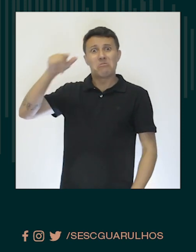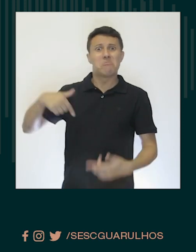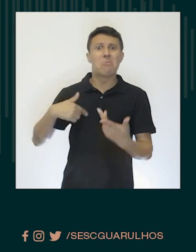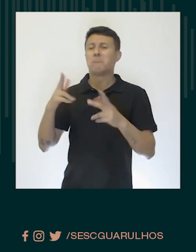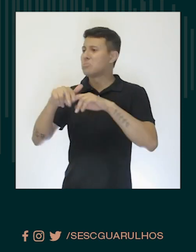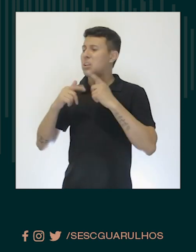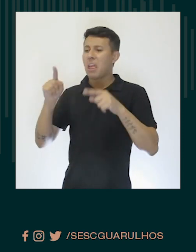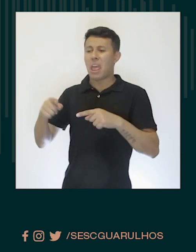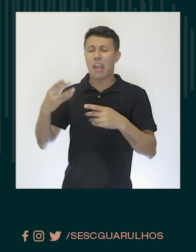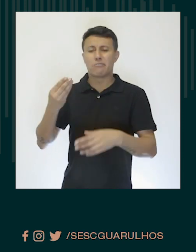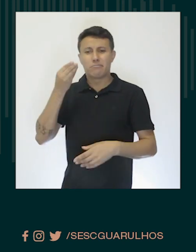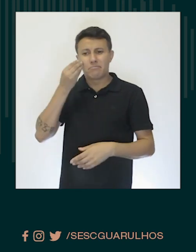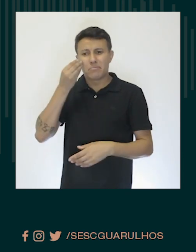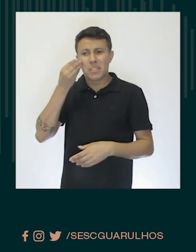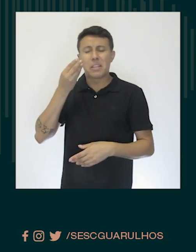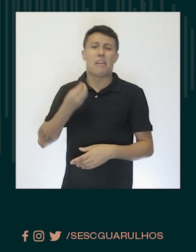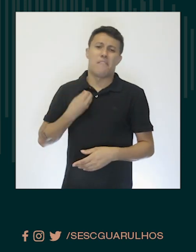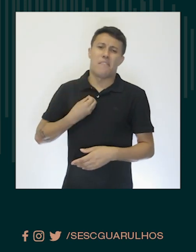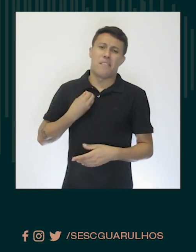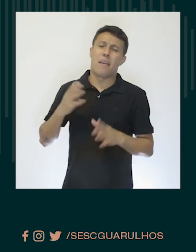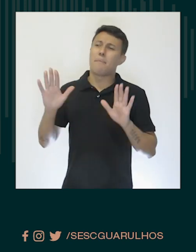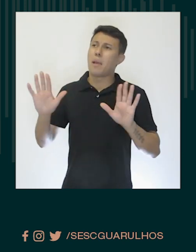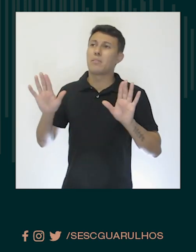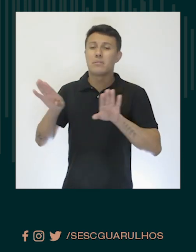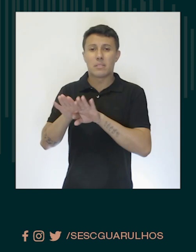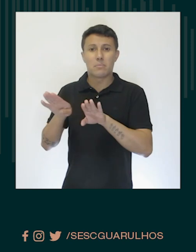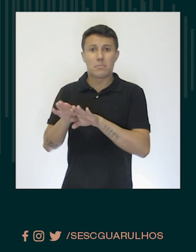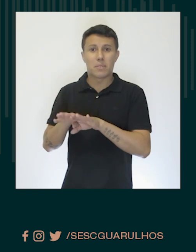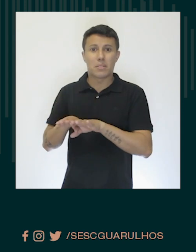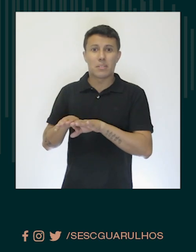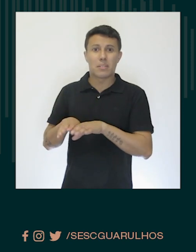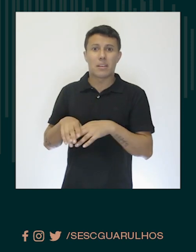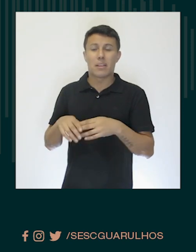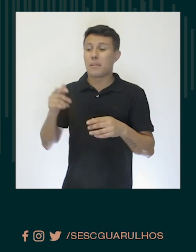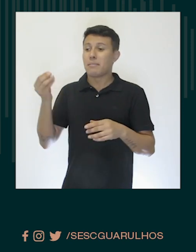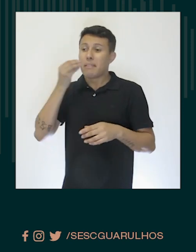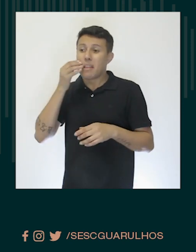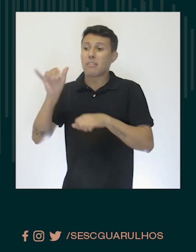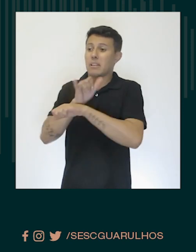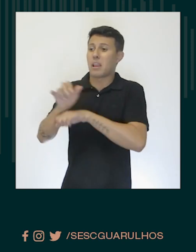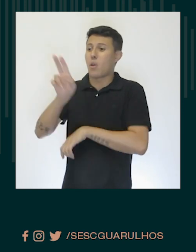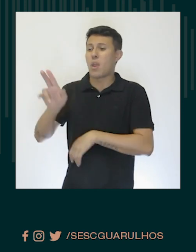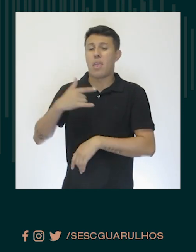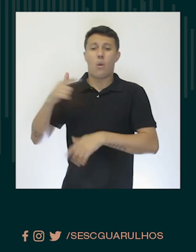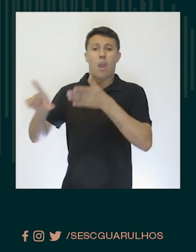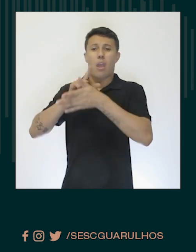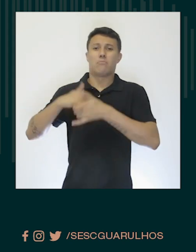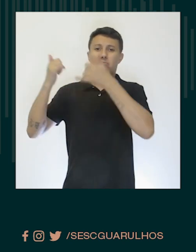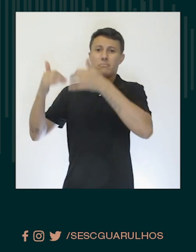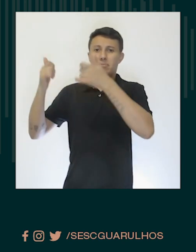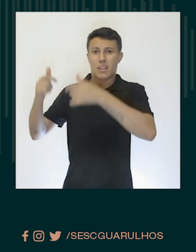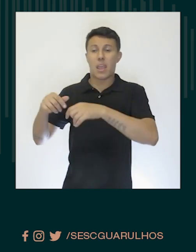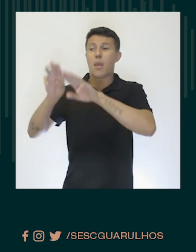vivenciar, mas que alguns fotógrafos estão tentando utilizar. Como eu falei, alguns